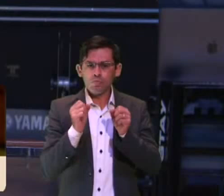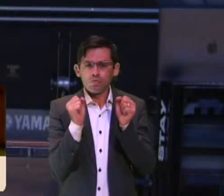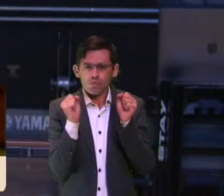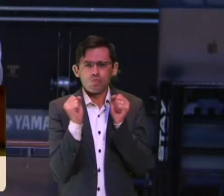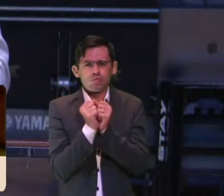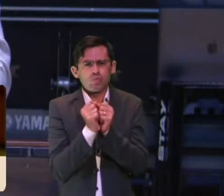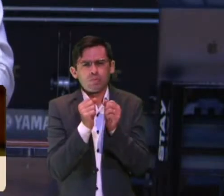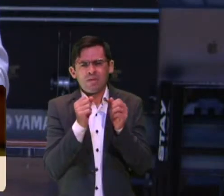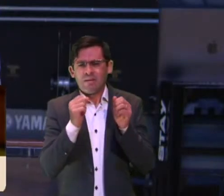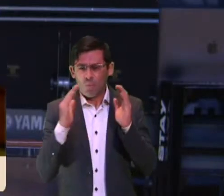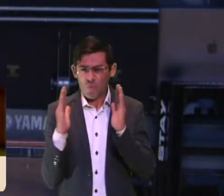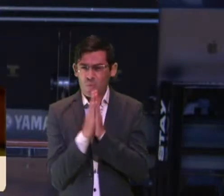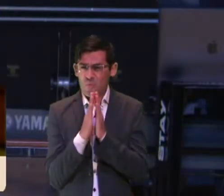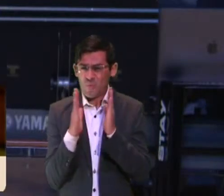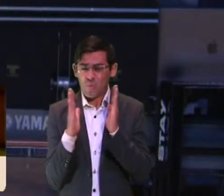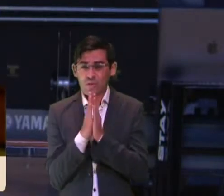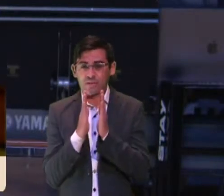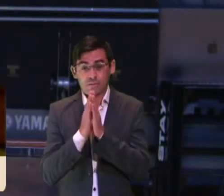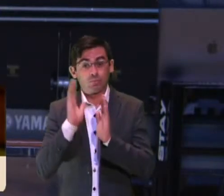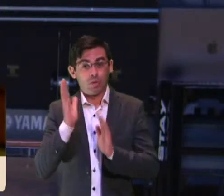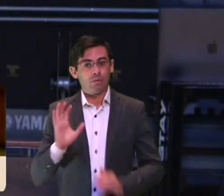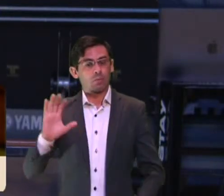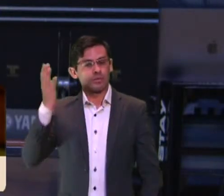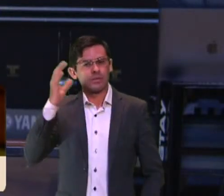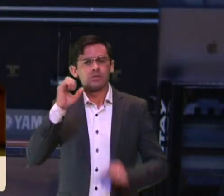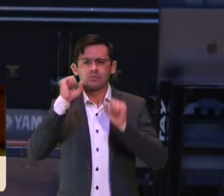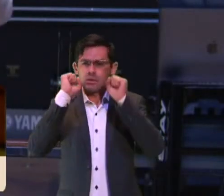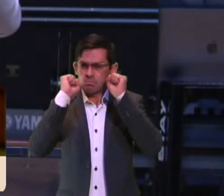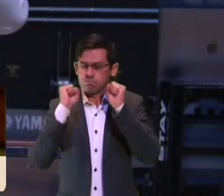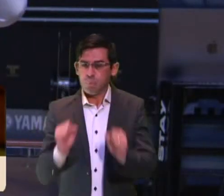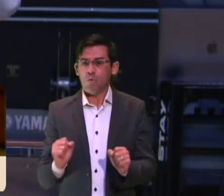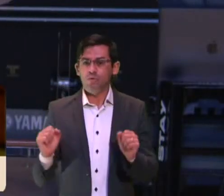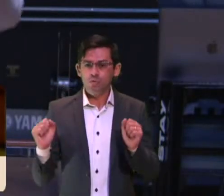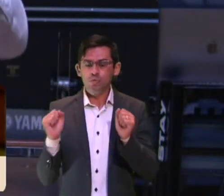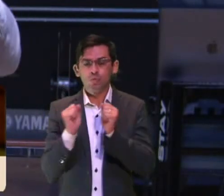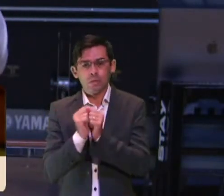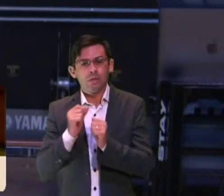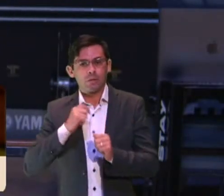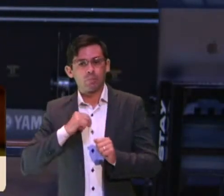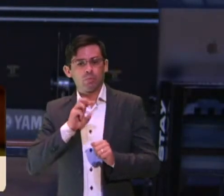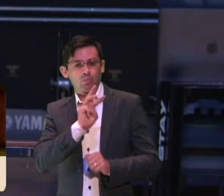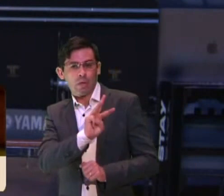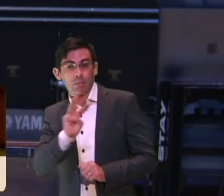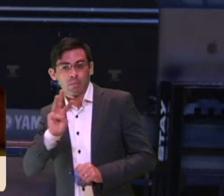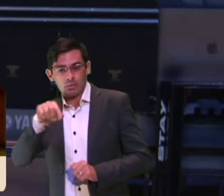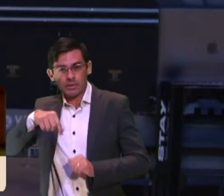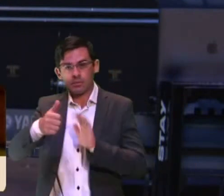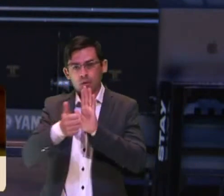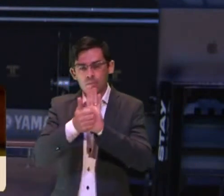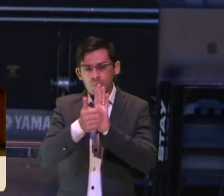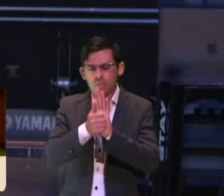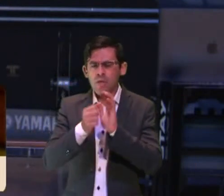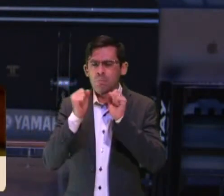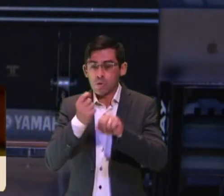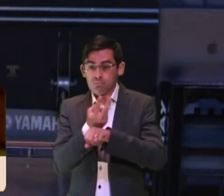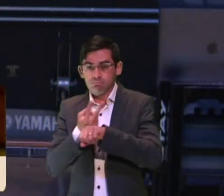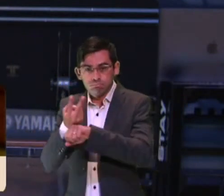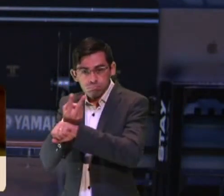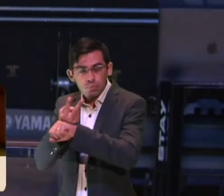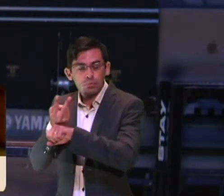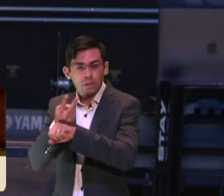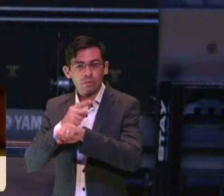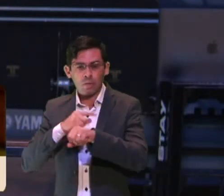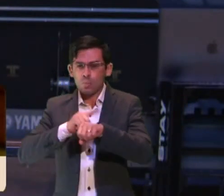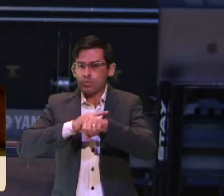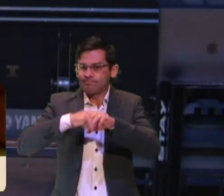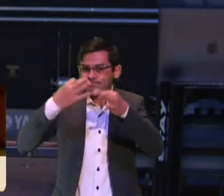já de oração acontecendo. Você pode participar, está lá no site, nos nossos meios de comunicação, os horários.